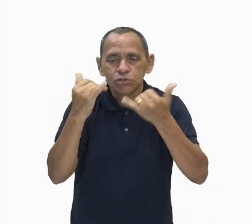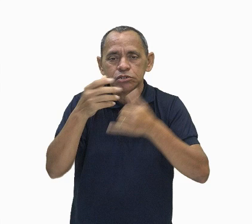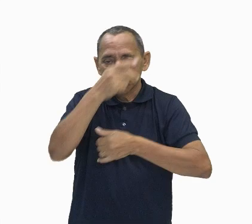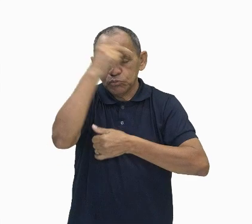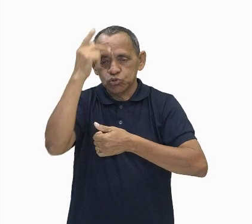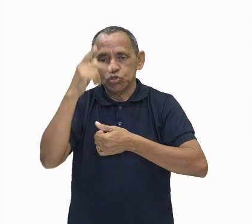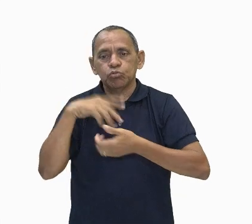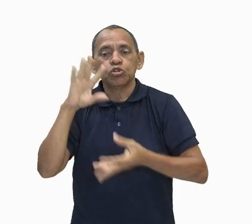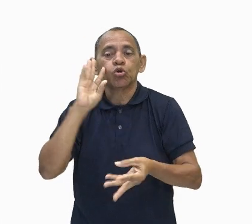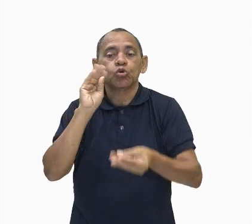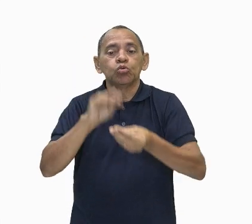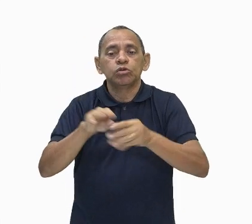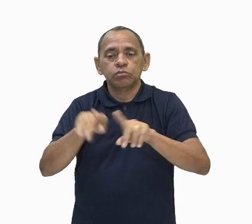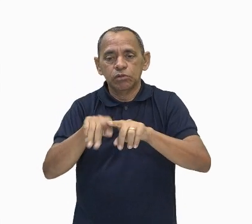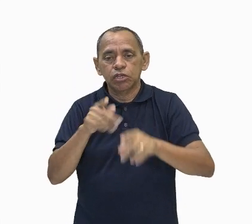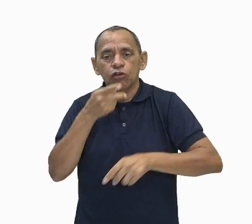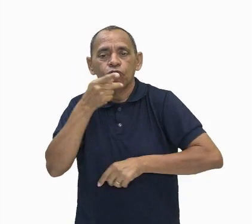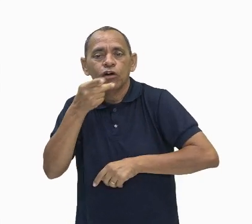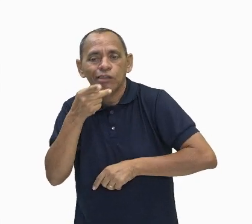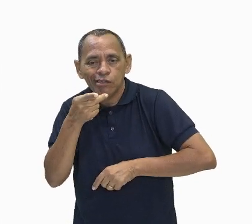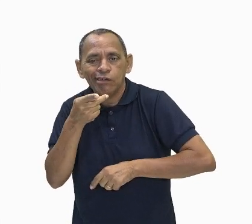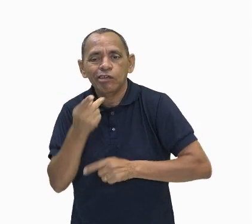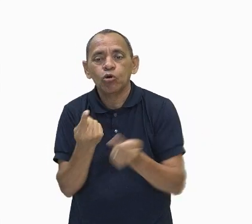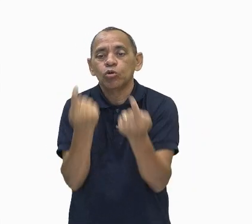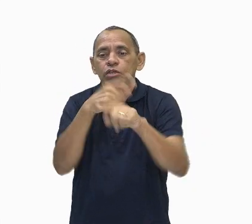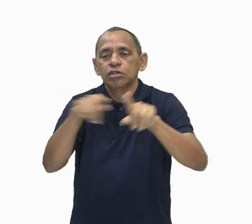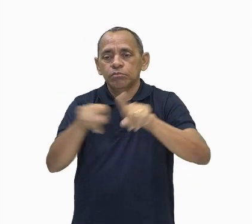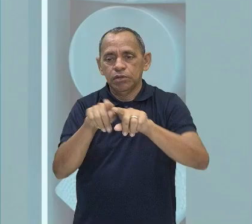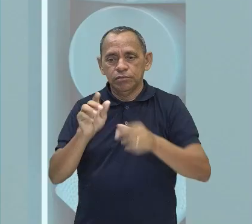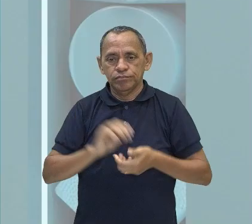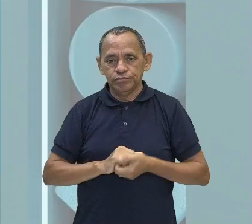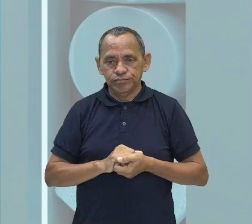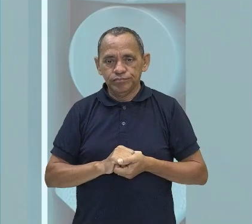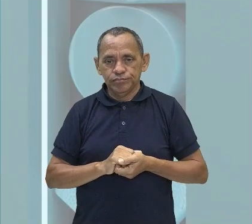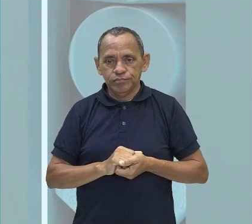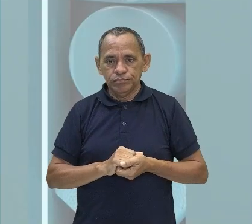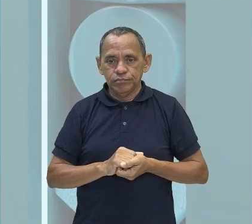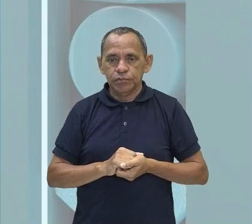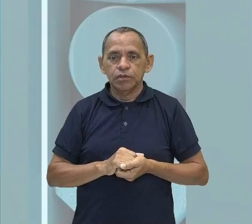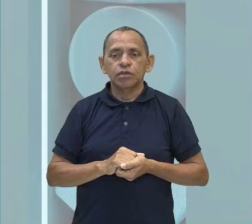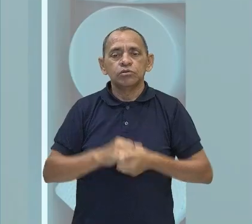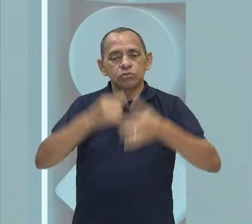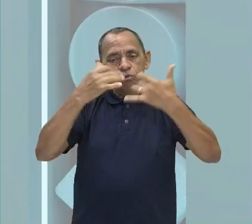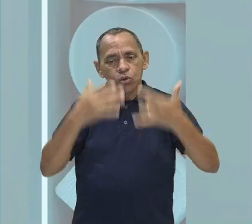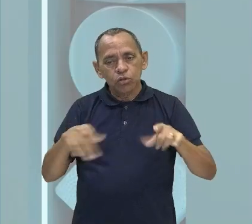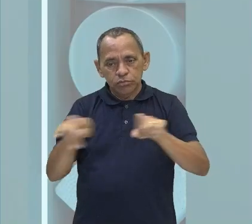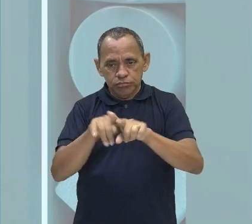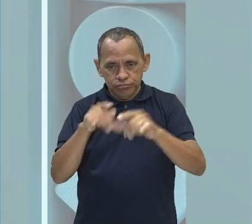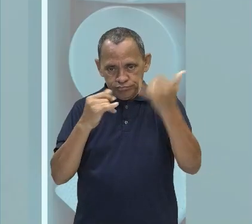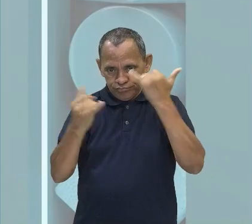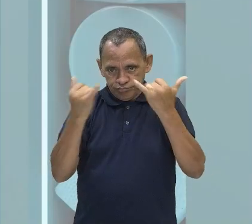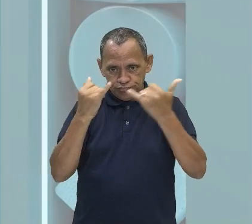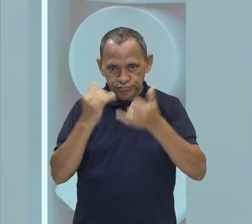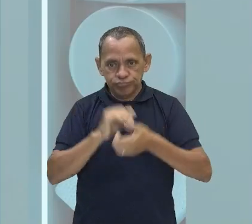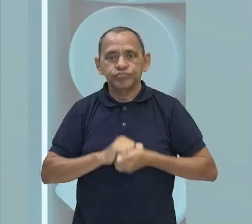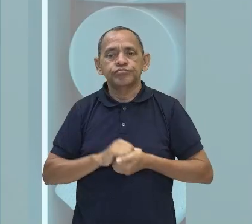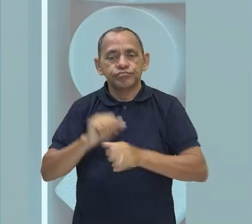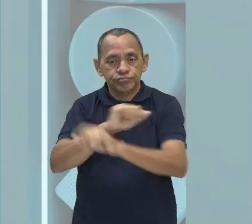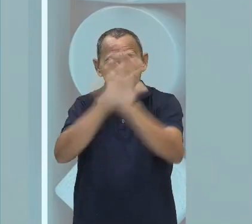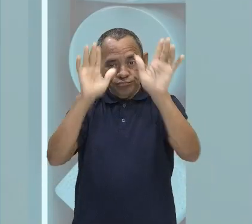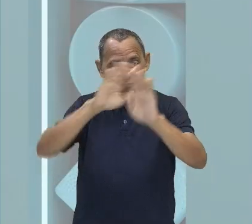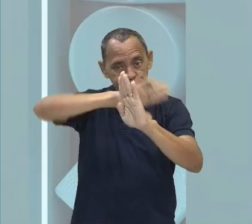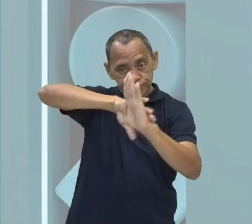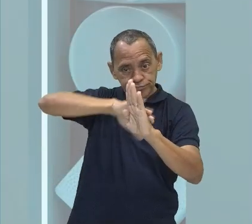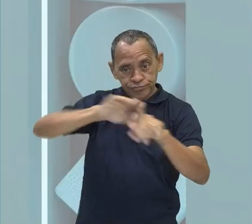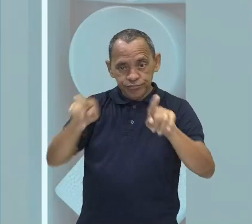não necessariamente expresso de forma objetiva, tá bom? Então a gente falou sobre essas informações implícitas e explícitas, mas já que a